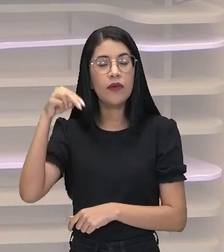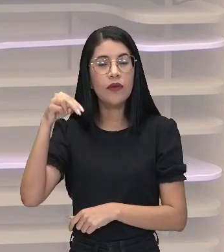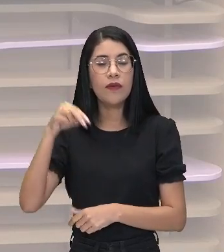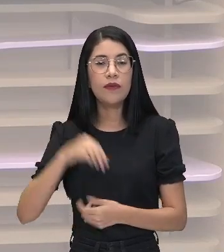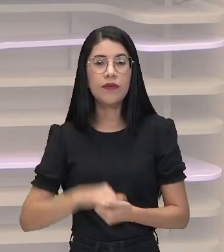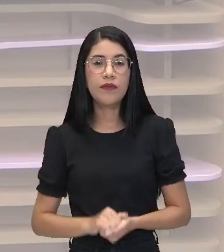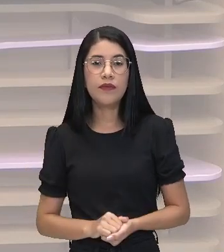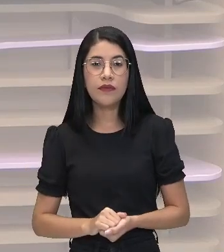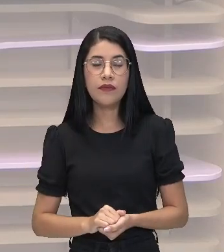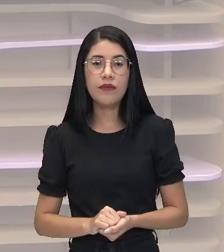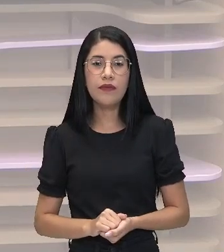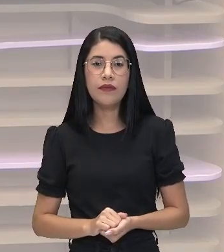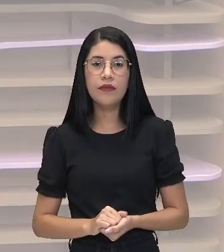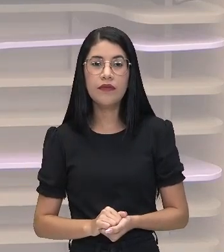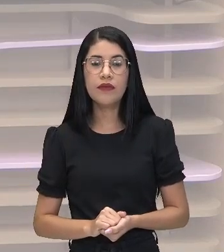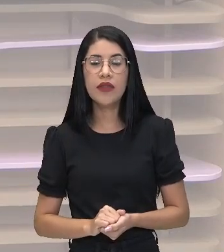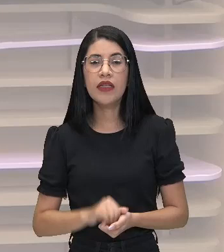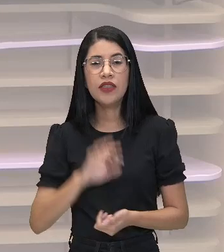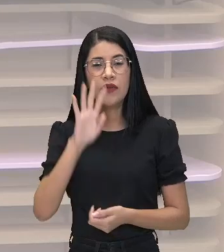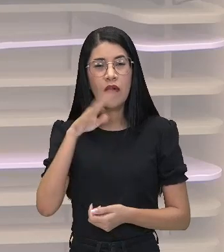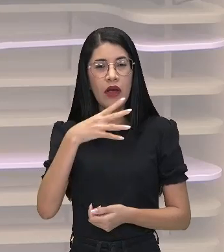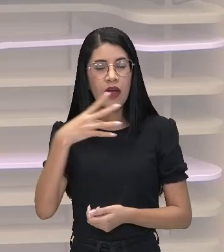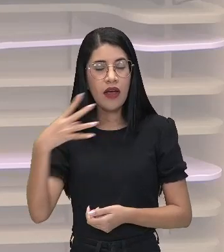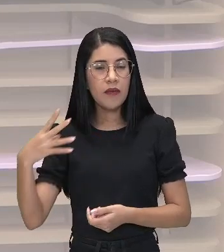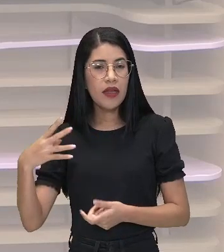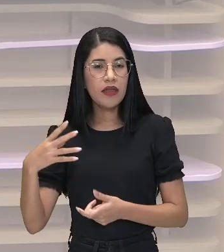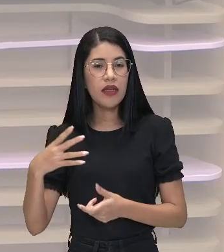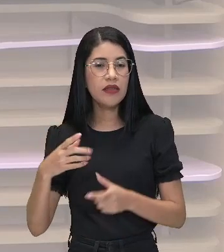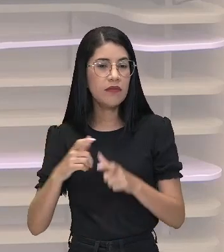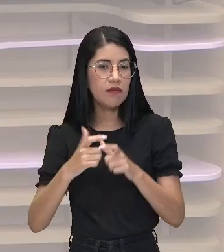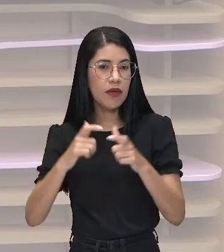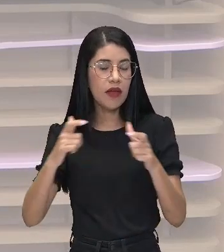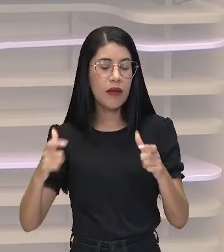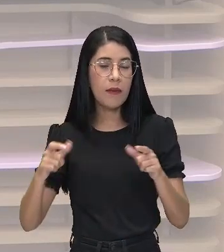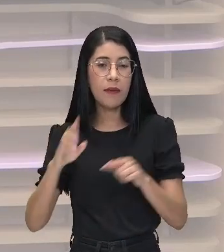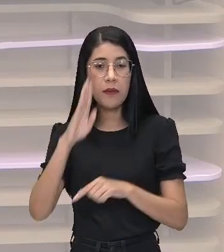inseridas todas as capitanias, onde estava ali a exploração